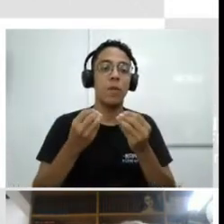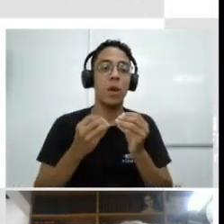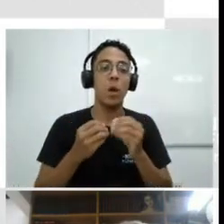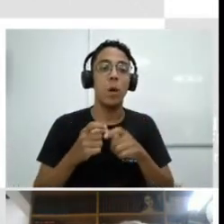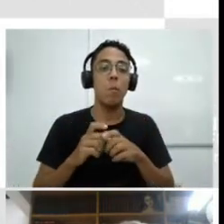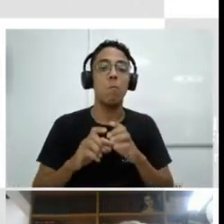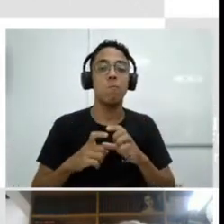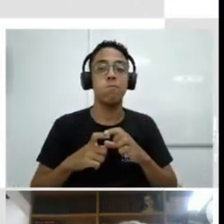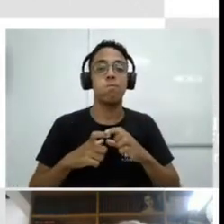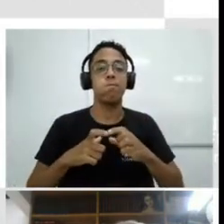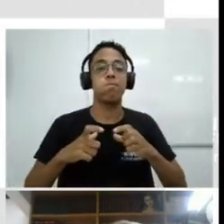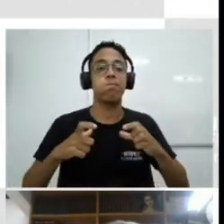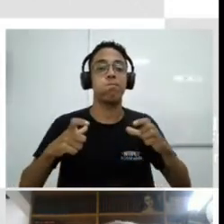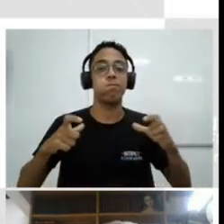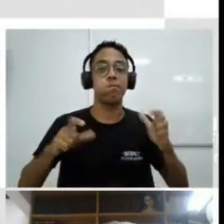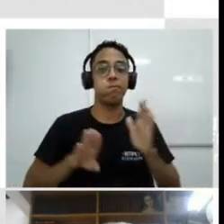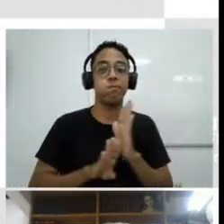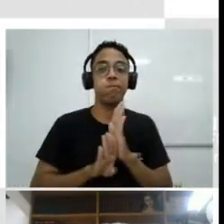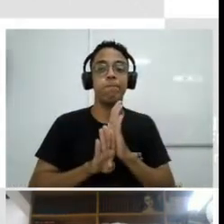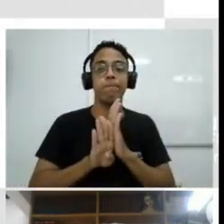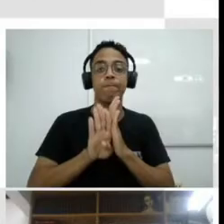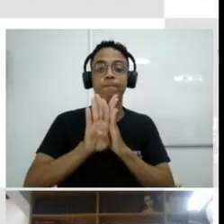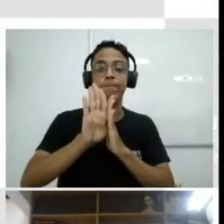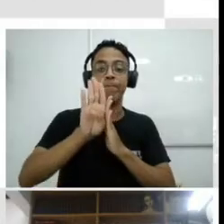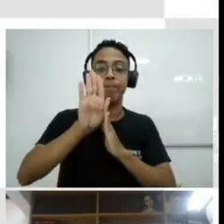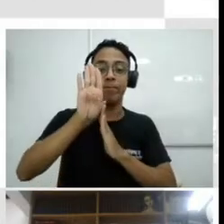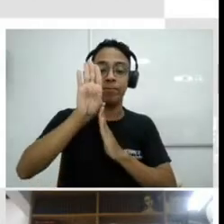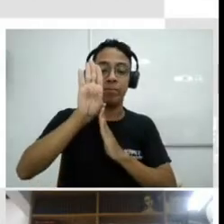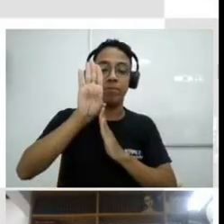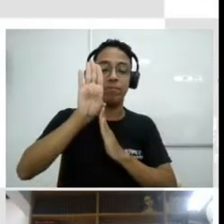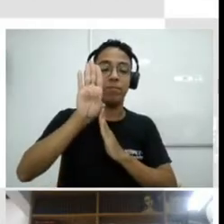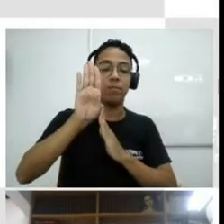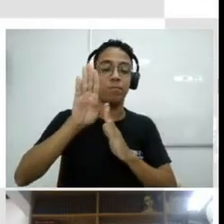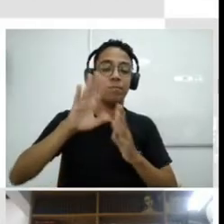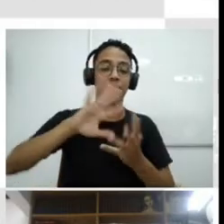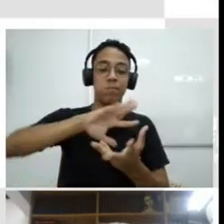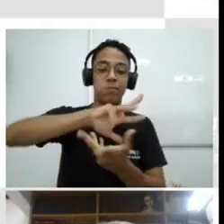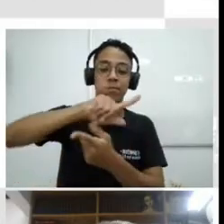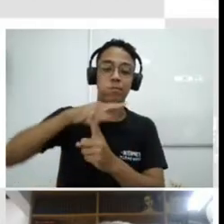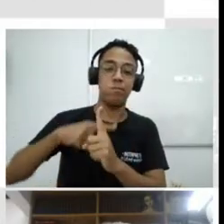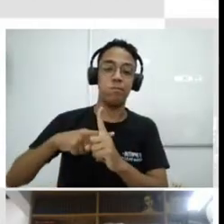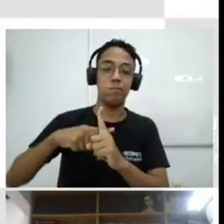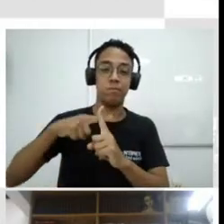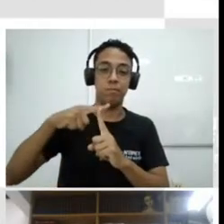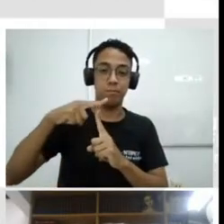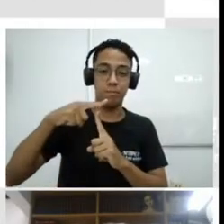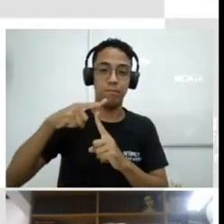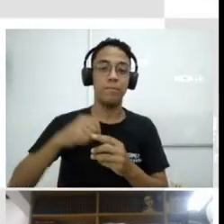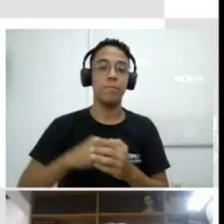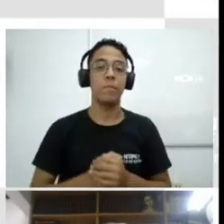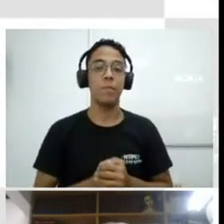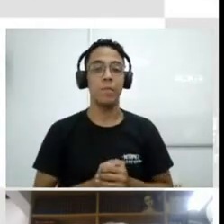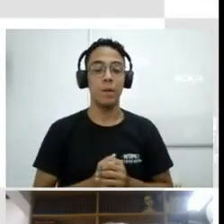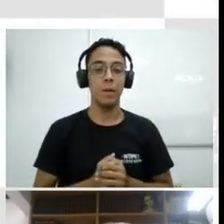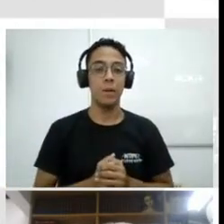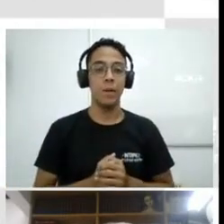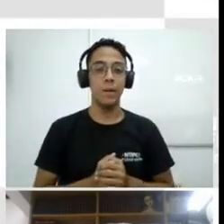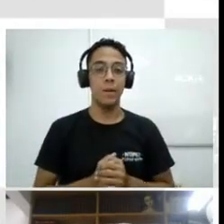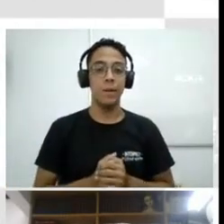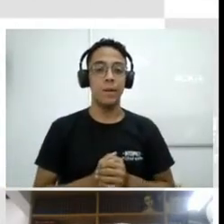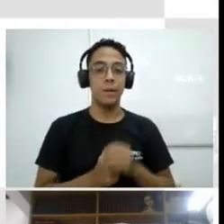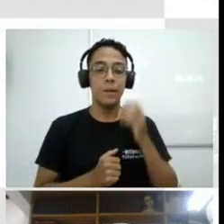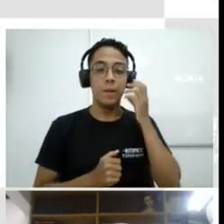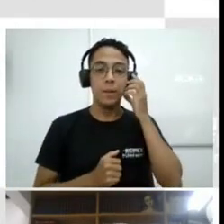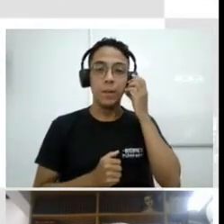Terra. Até 2050, portanto, até meados do século, nós vamos ter um aquecimento inevitável de 2 graus Celsius, né? E aí vocês